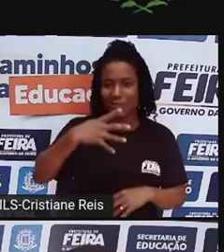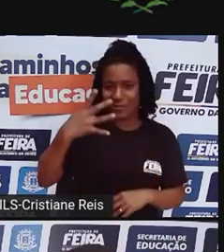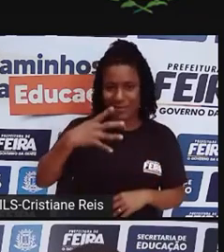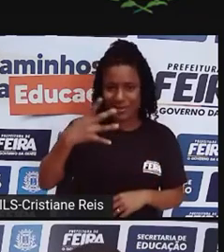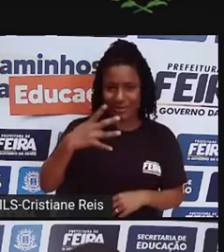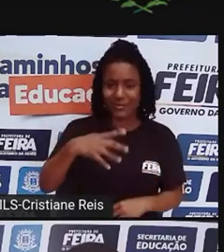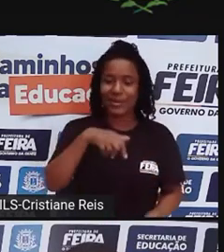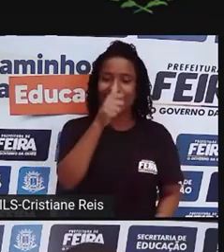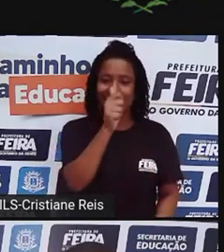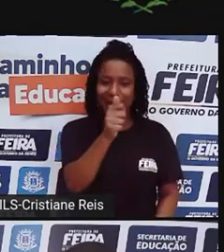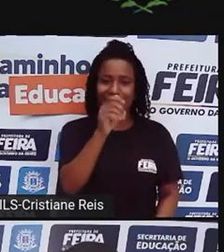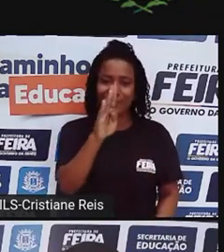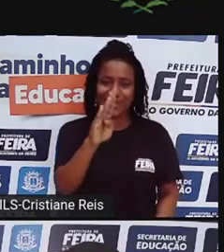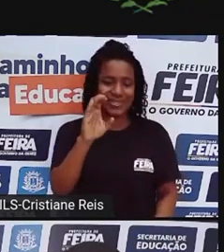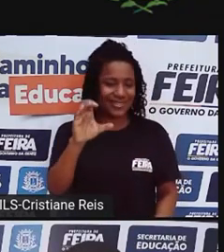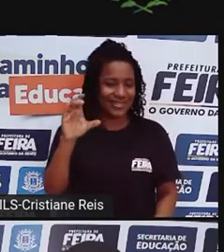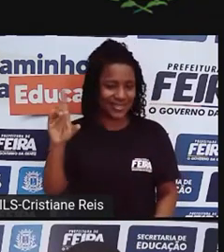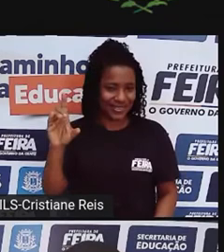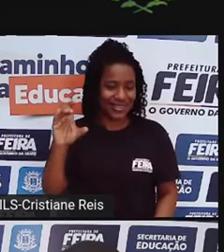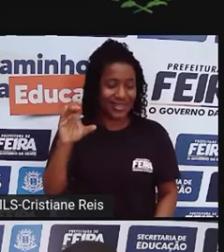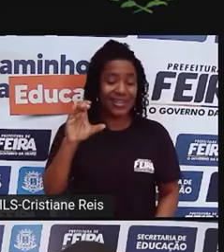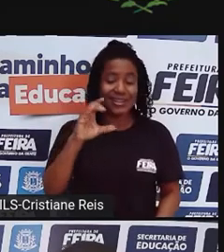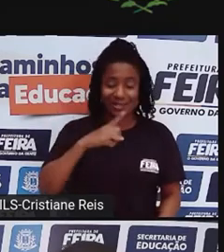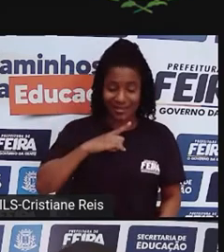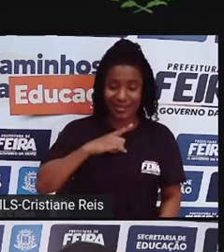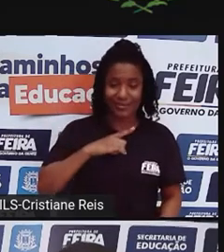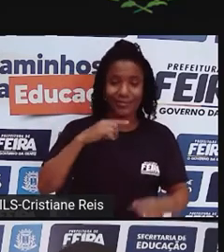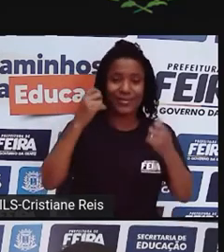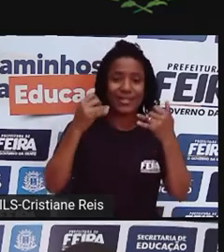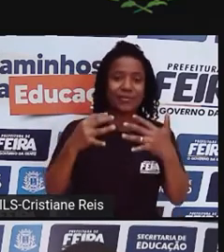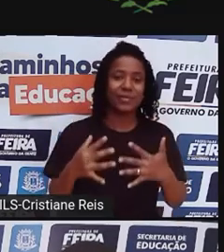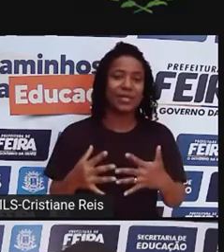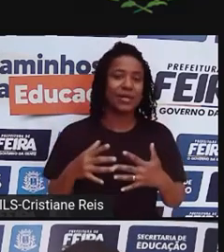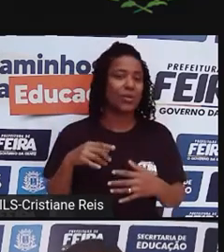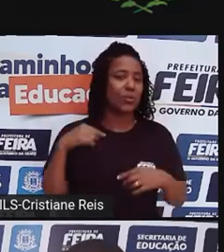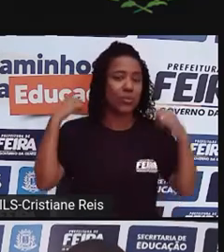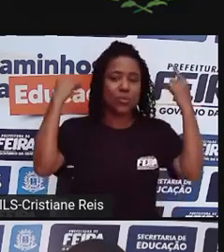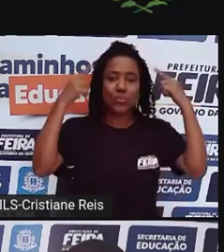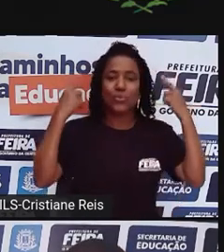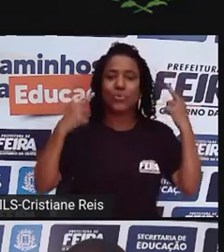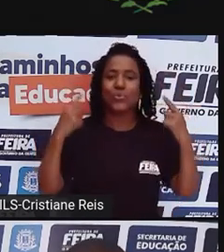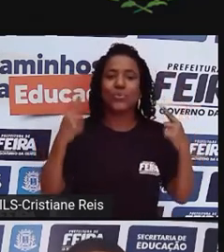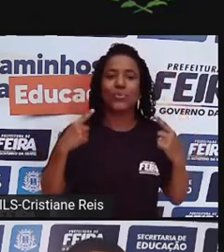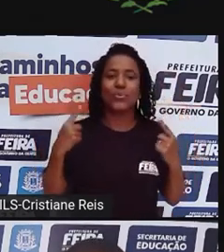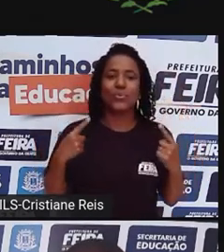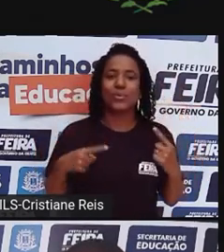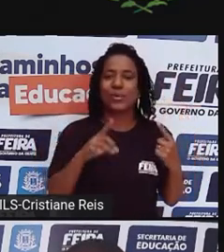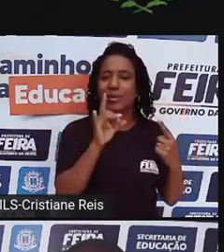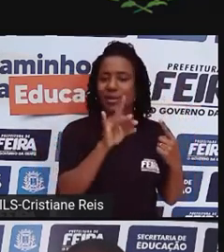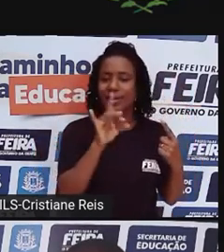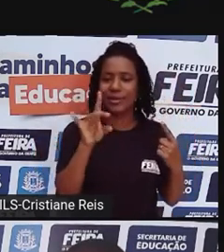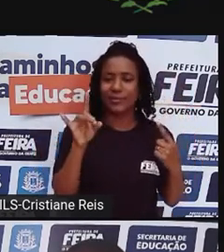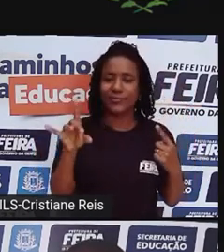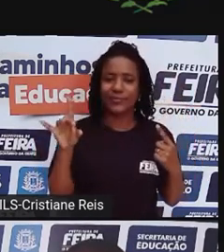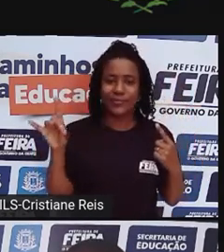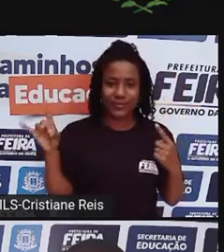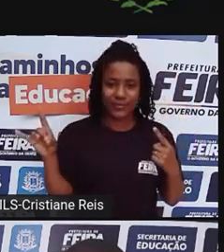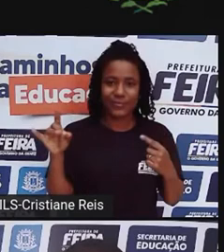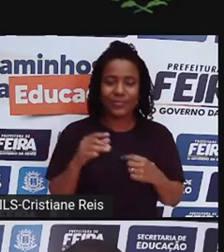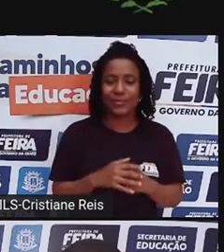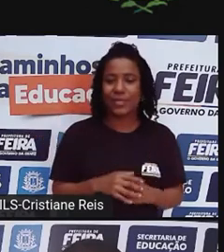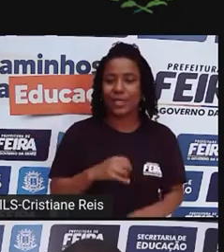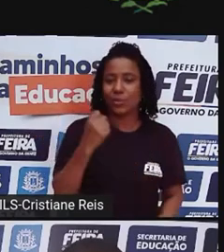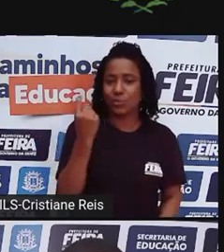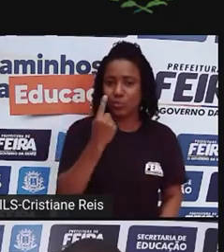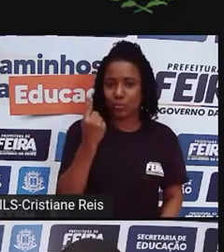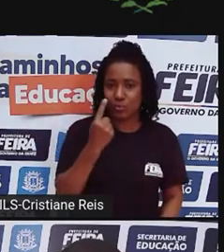indicações ABC. Nessa tabelinha, ela vai falar os tipos de curvatura de cada cabelo, por exemplo. Tem o cabelo 1, é